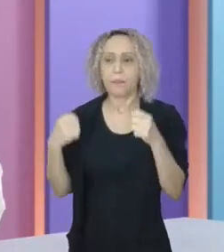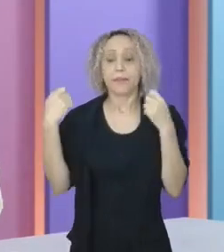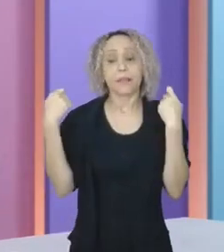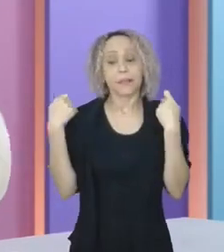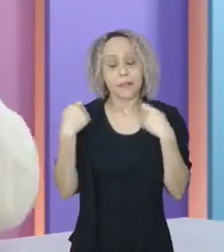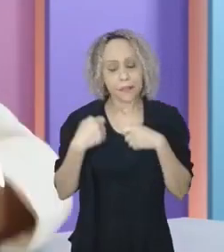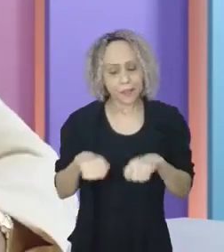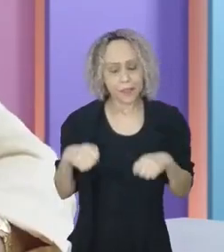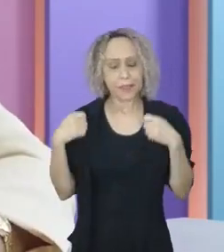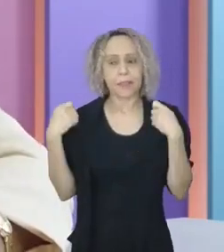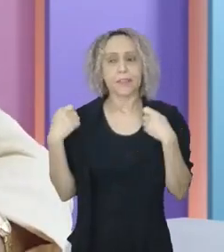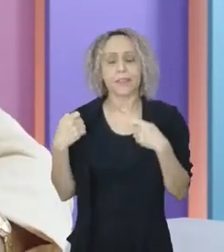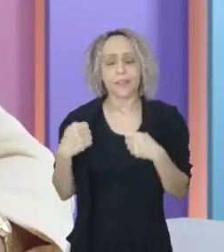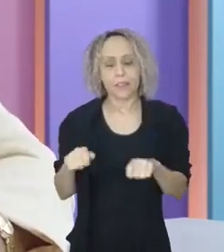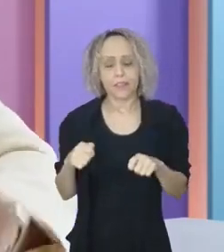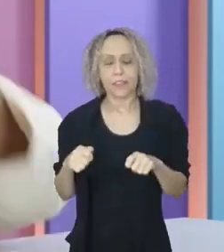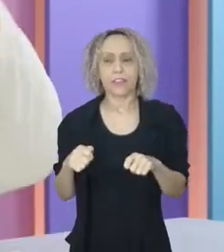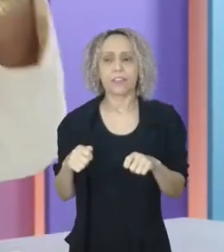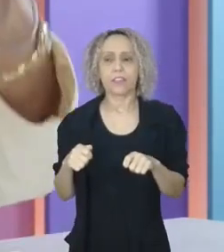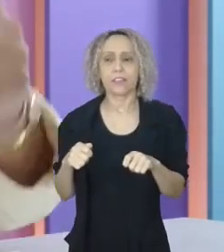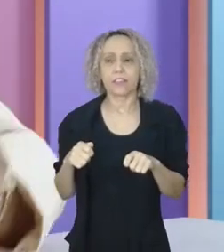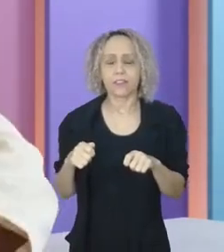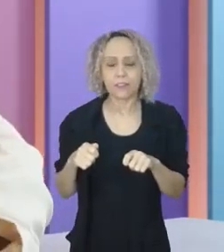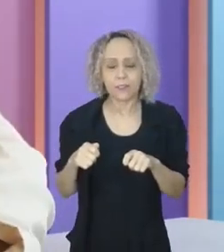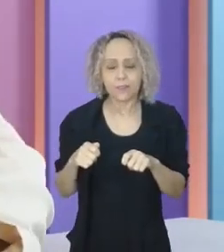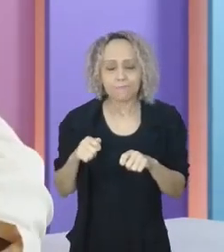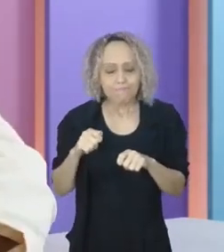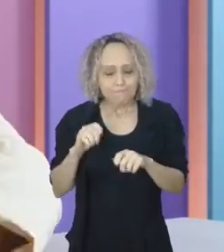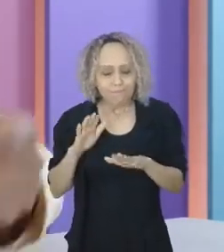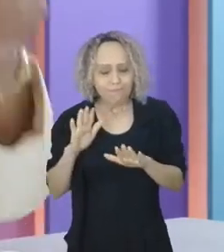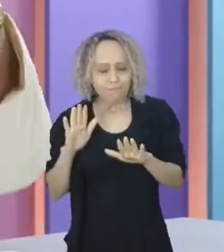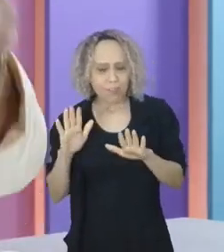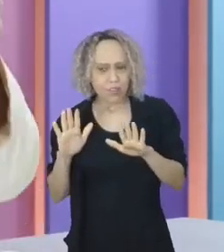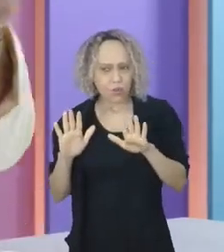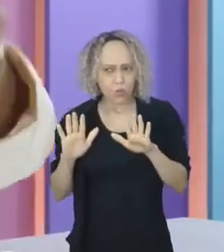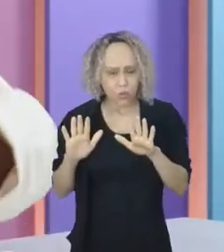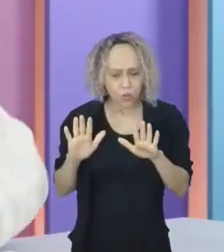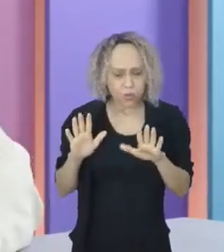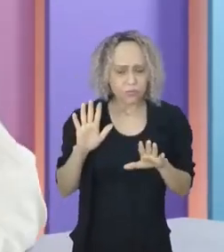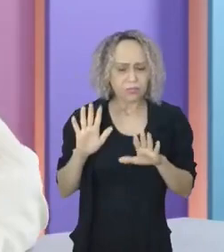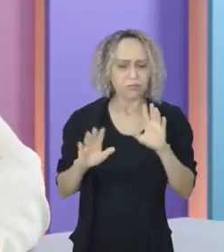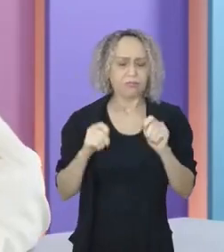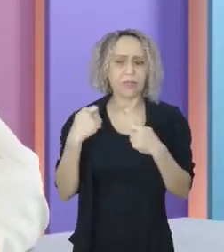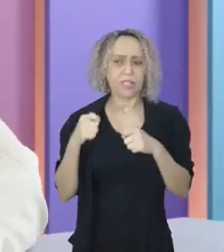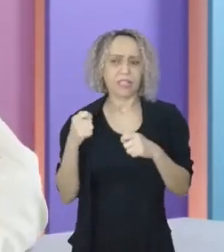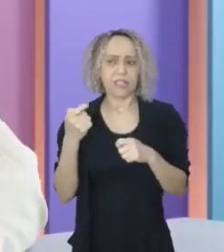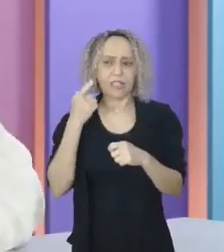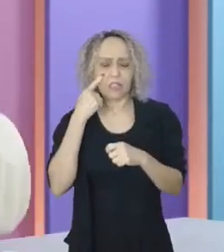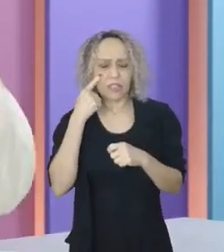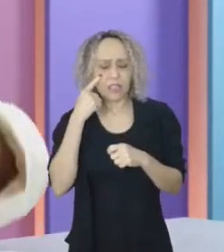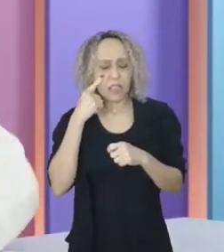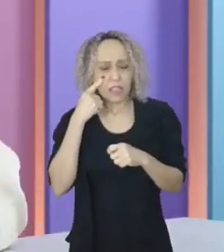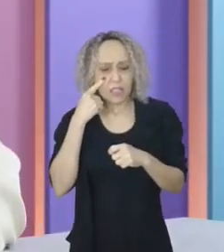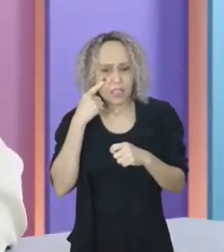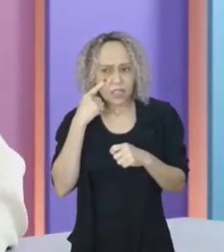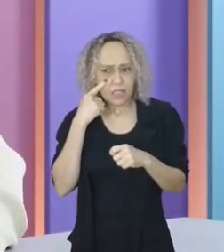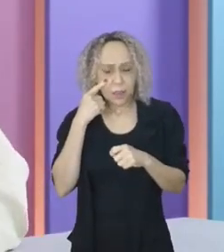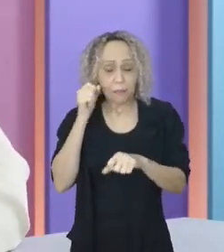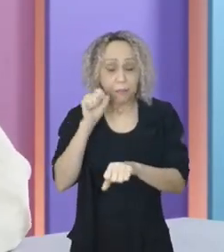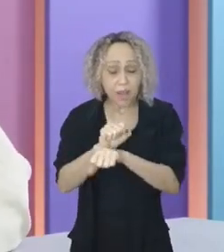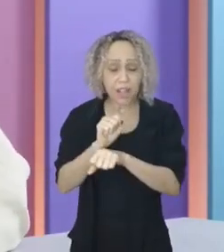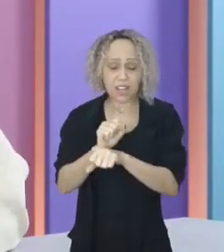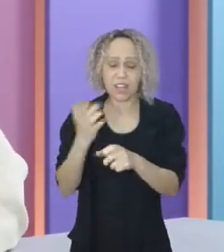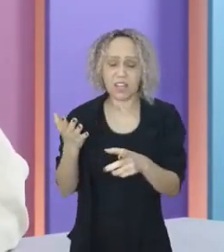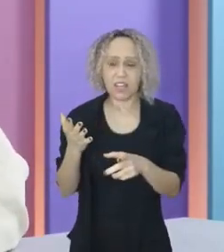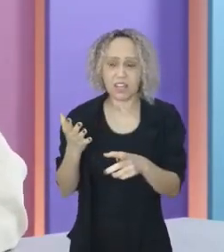negra que é encarcerada, na sua maioria sequer passaram por um julgamento, estão lá aguardando. Então, nós precisamos